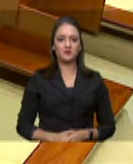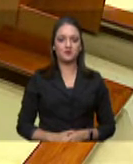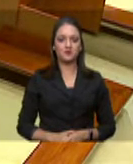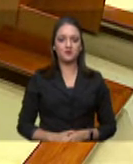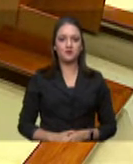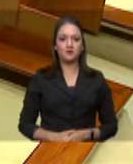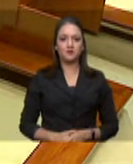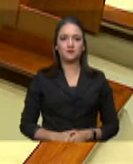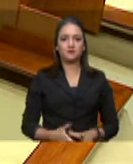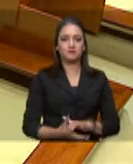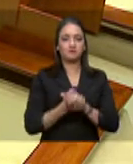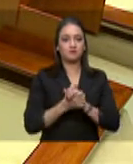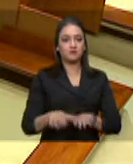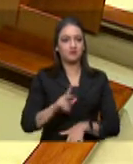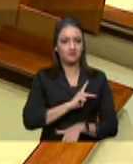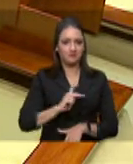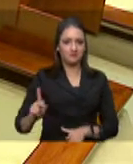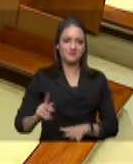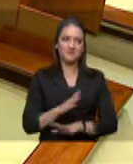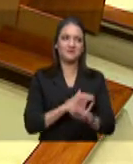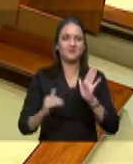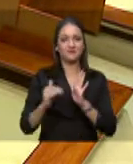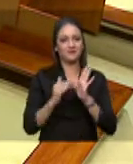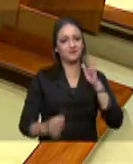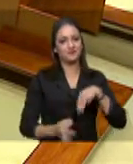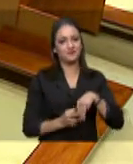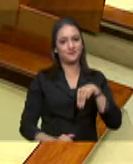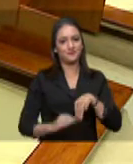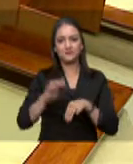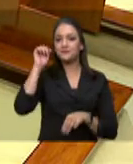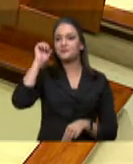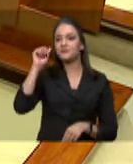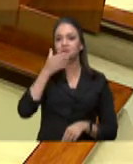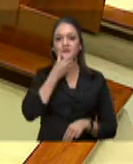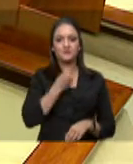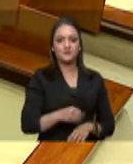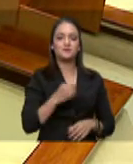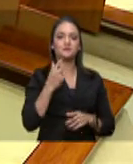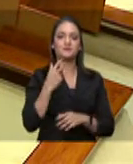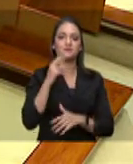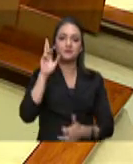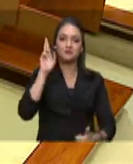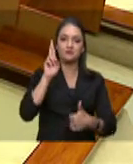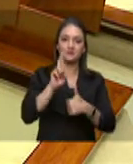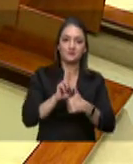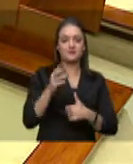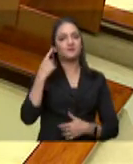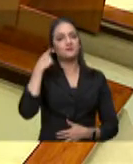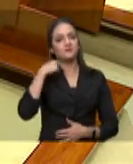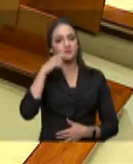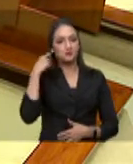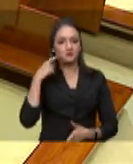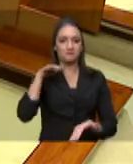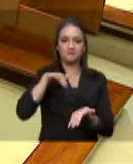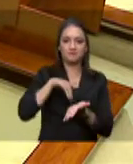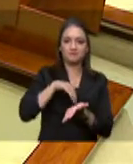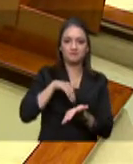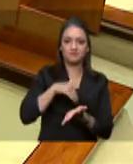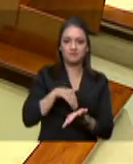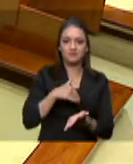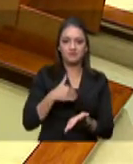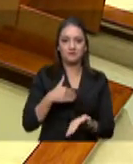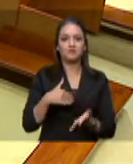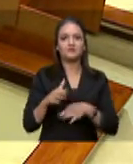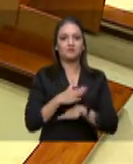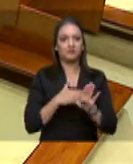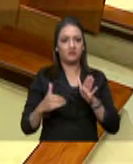Senhor presidente, senhoras ministras, senhores ministros, senhor procurador-geral da República, senhores advogados, senhora secretária da sessão, todos